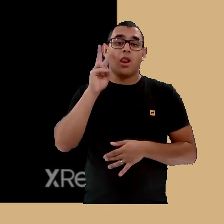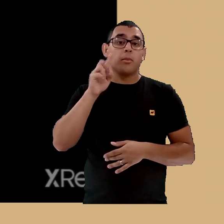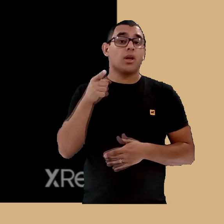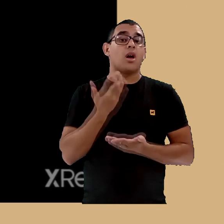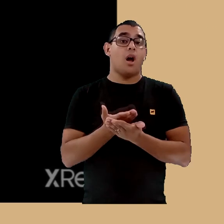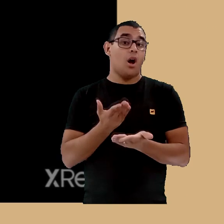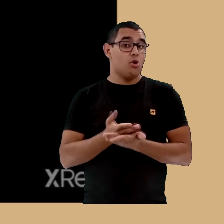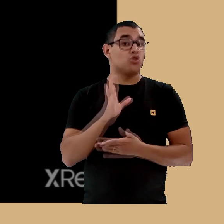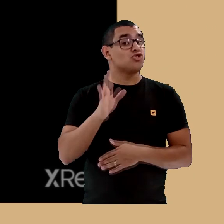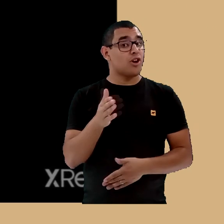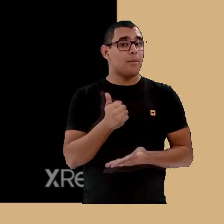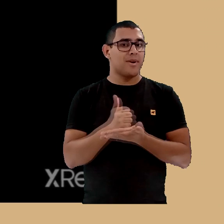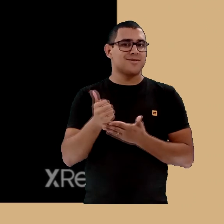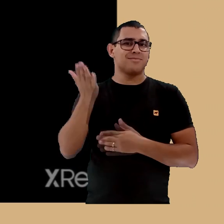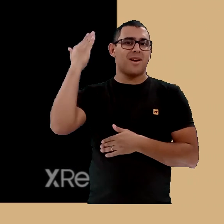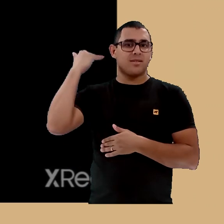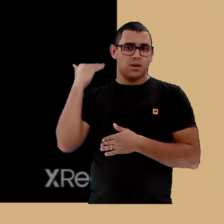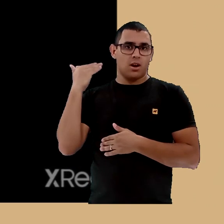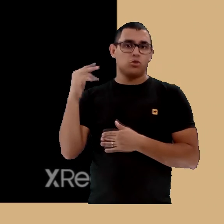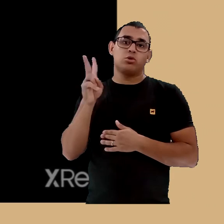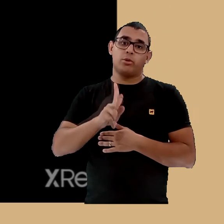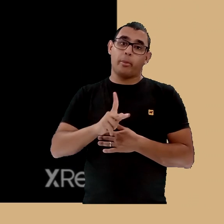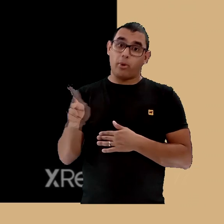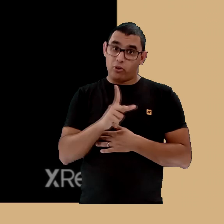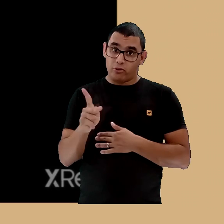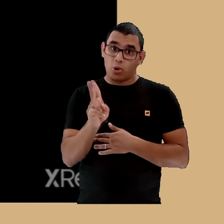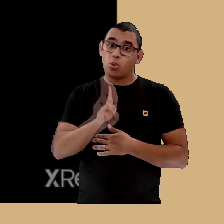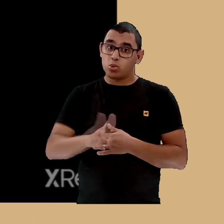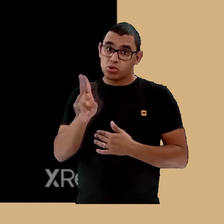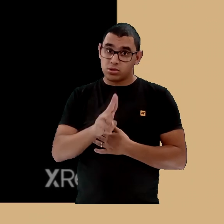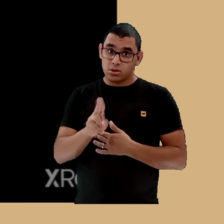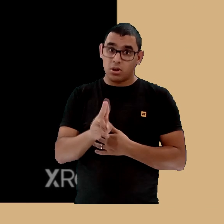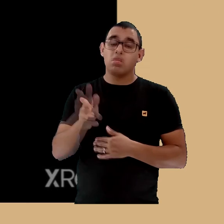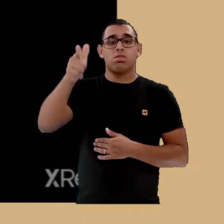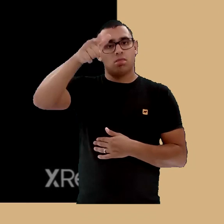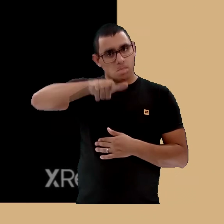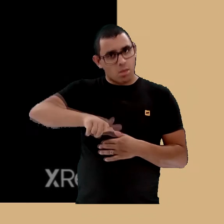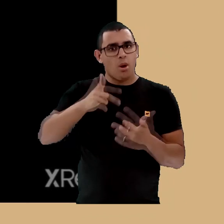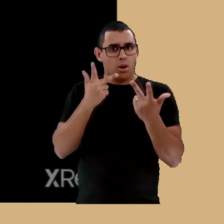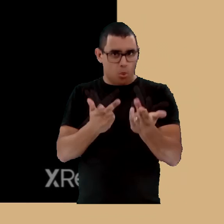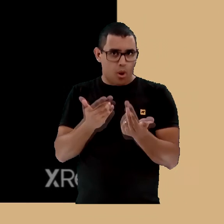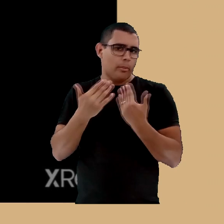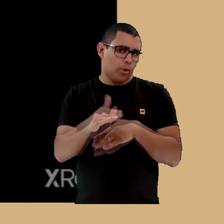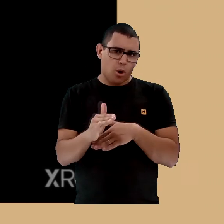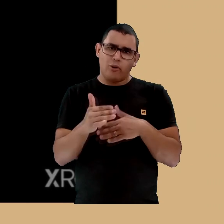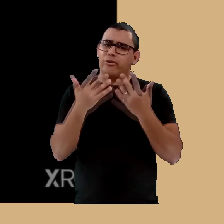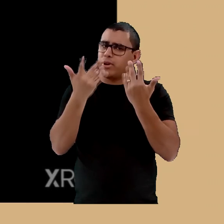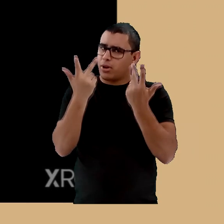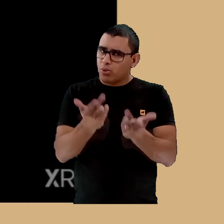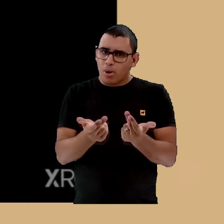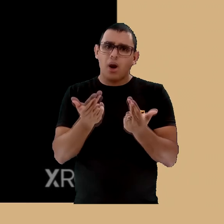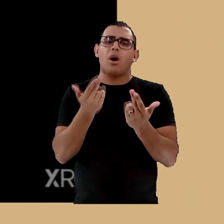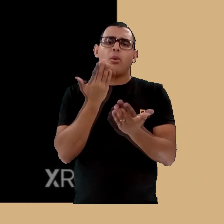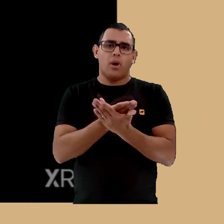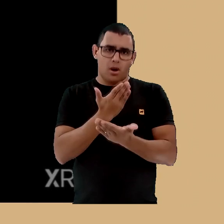abordem materiais, utilizem meios diferentes de estudos também, que são importantes para